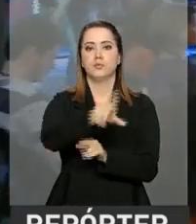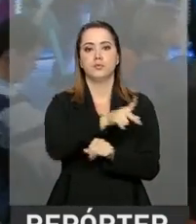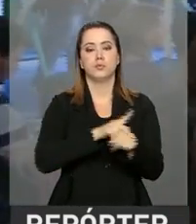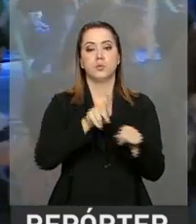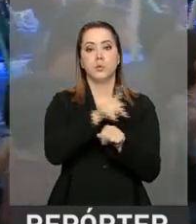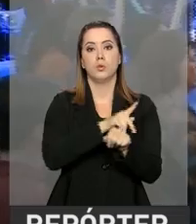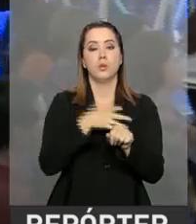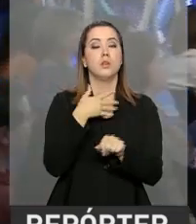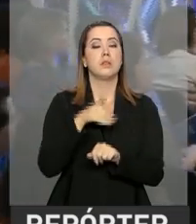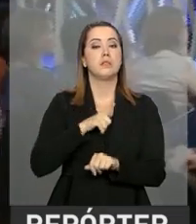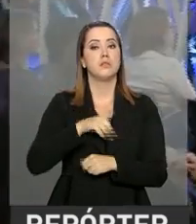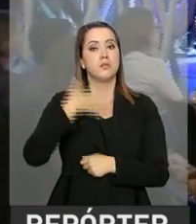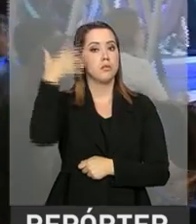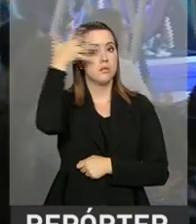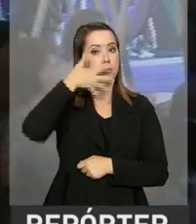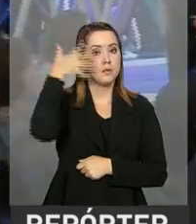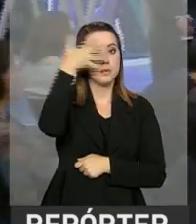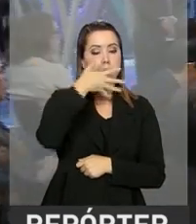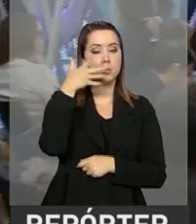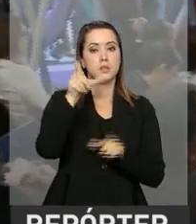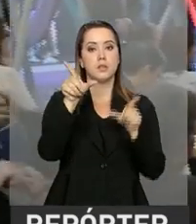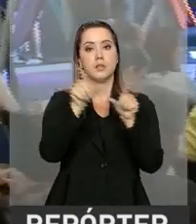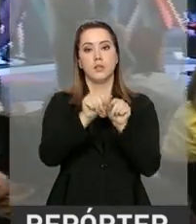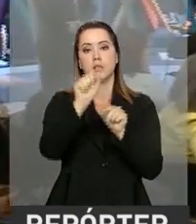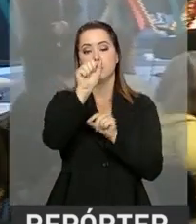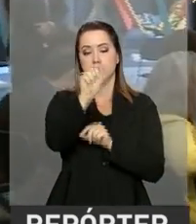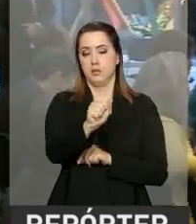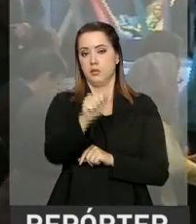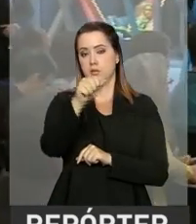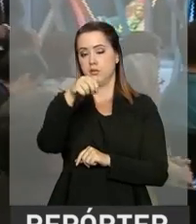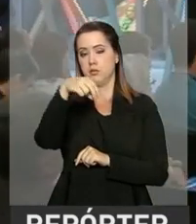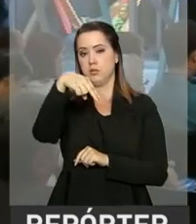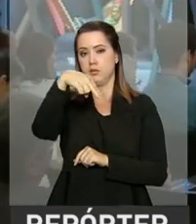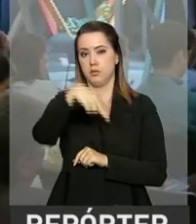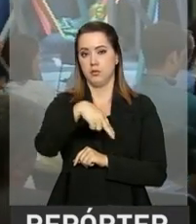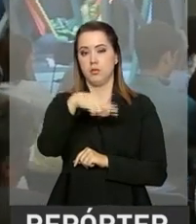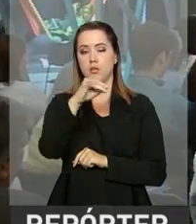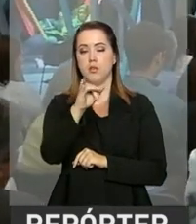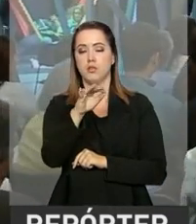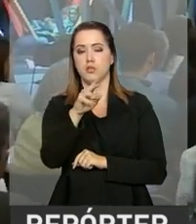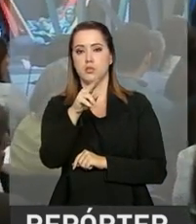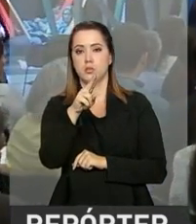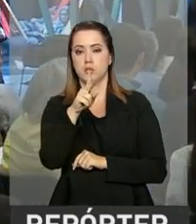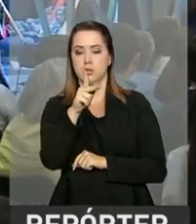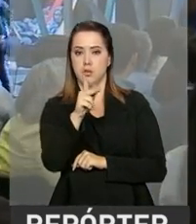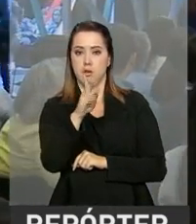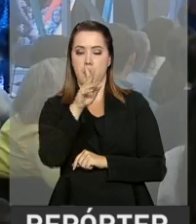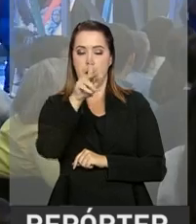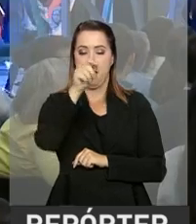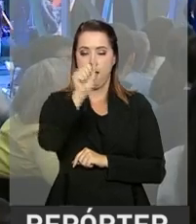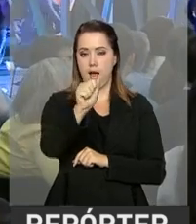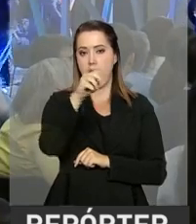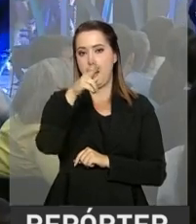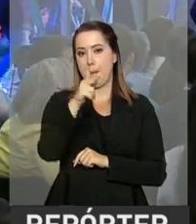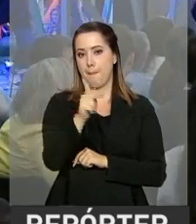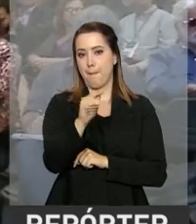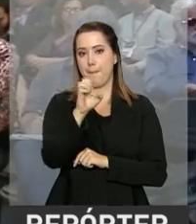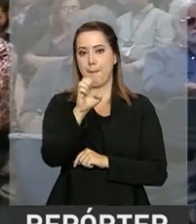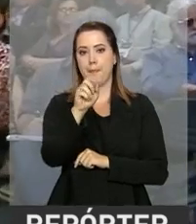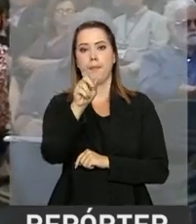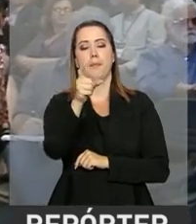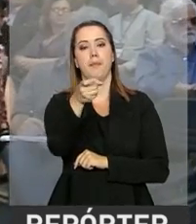de um seminário promovido pela Agência Brasileira de Promoção das Exportações e Investimentos, a Apex Brasil, no Rio de